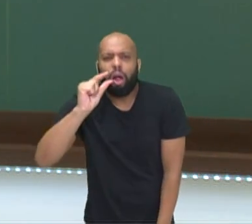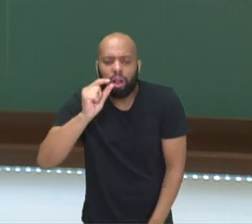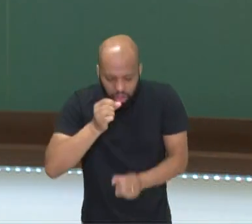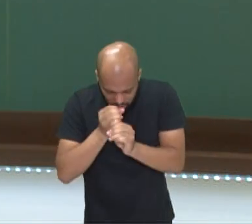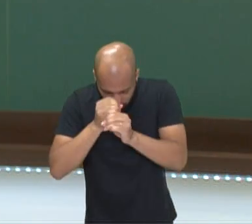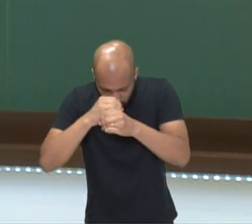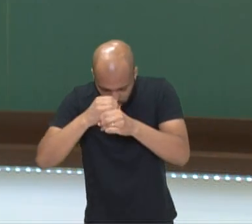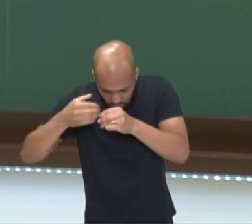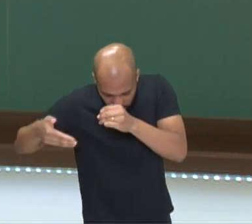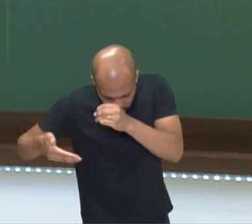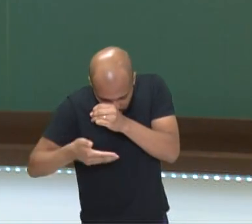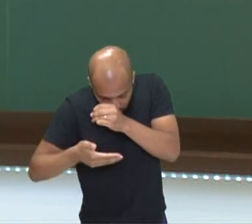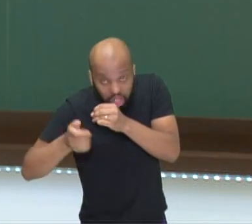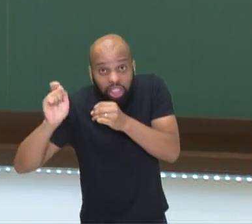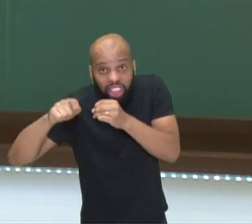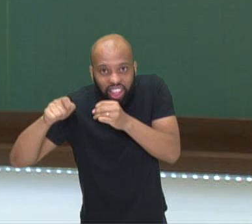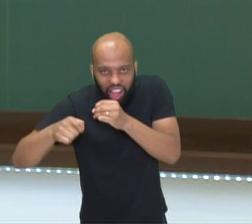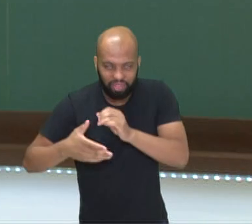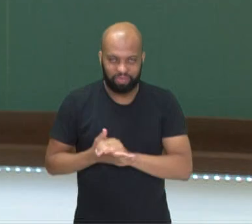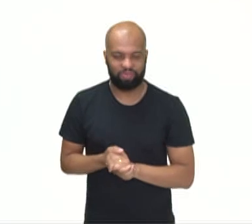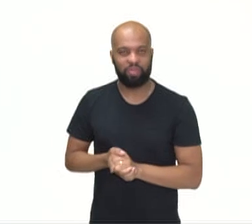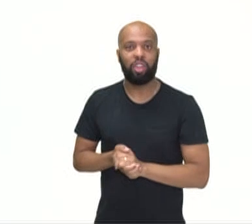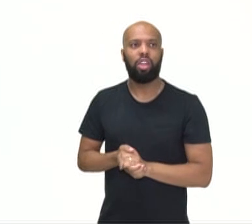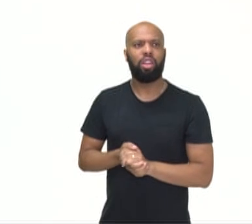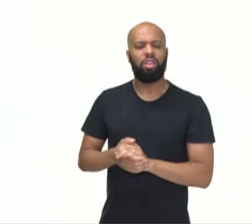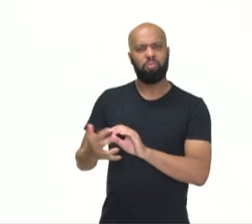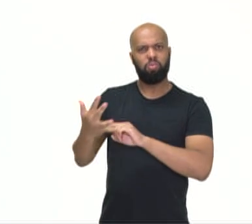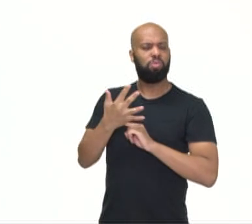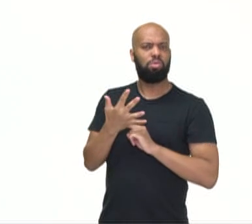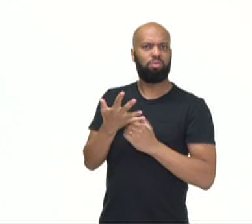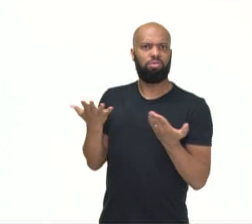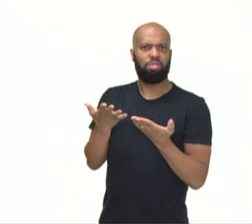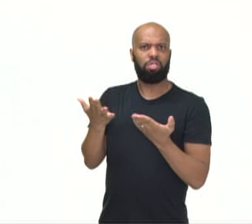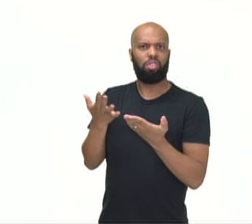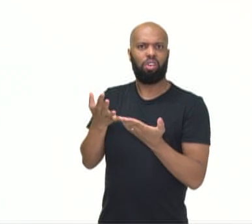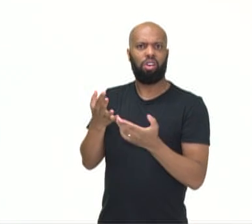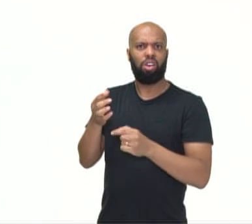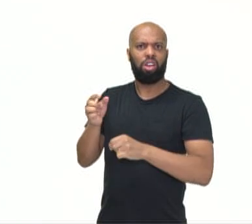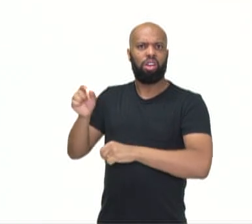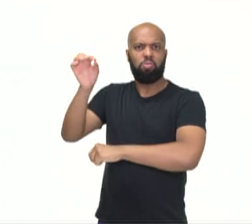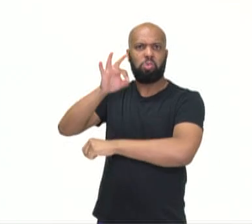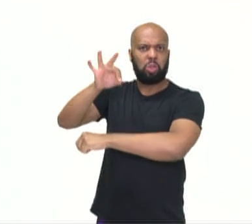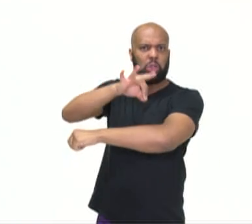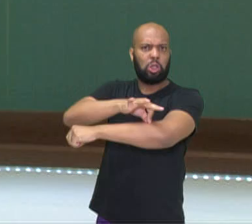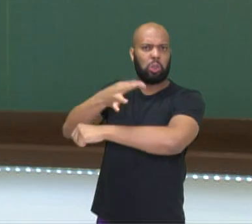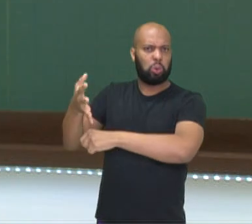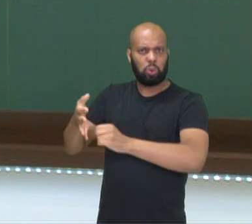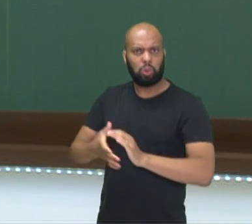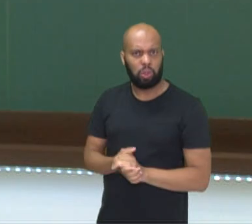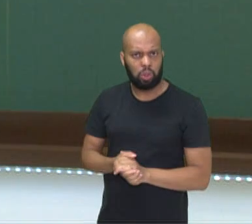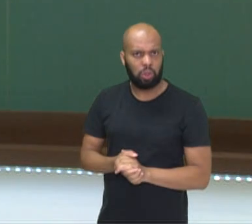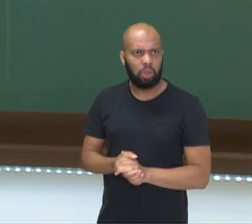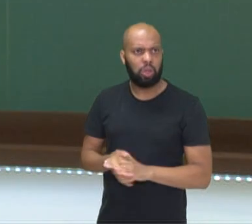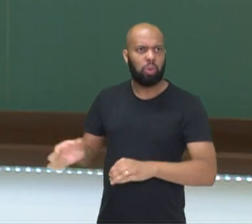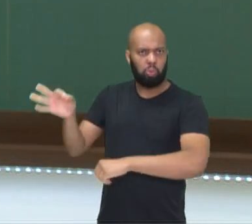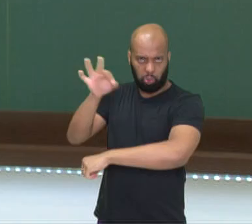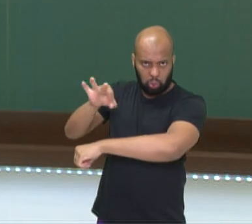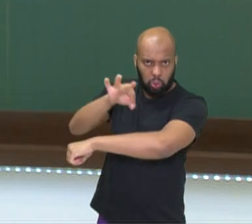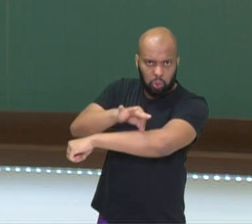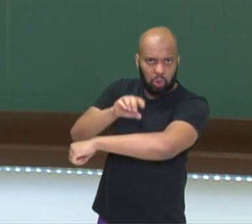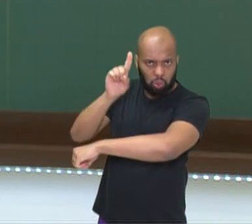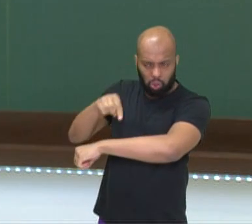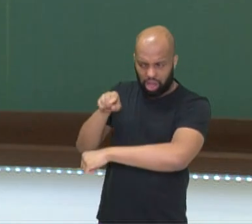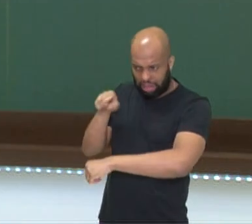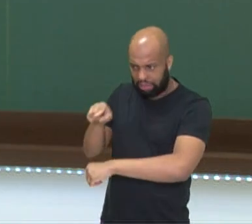Eu não vejo a olho nu. E você está me mostrando um mosquito? Mosquito é protozoário? Não. Mosquito não é